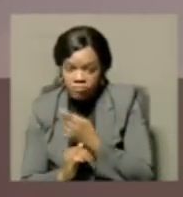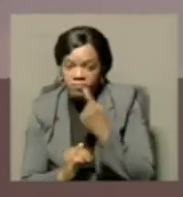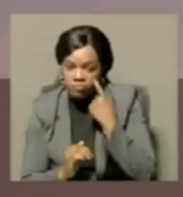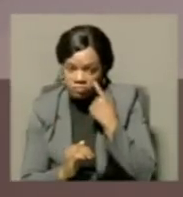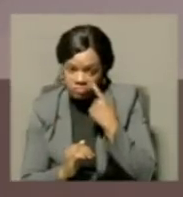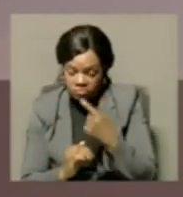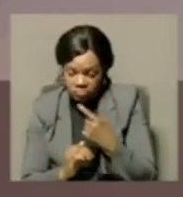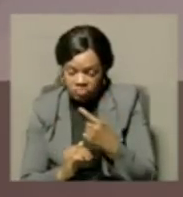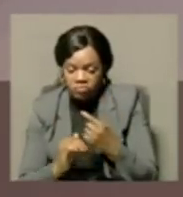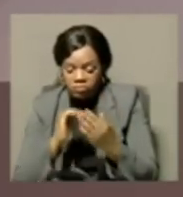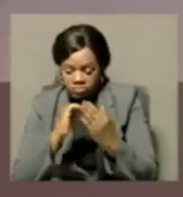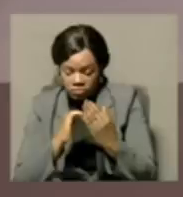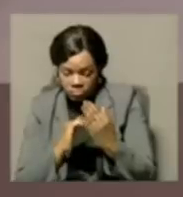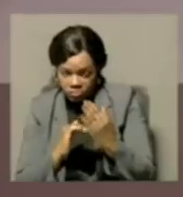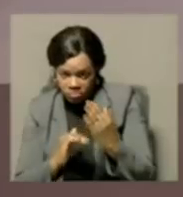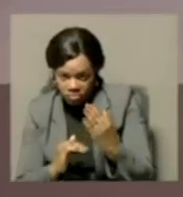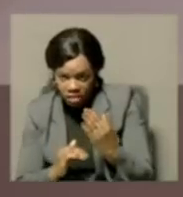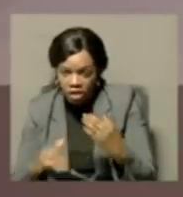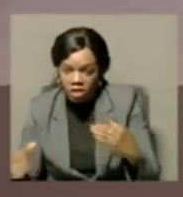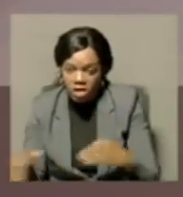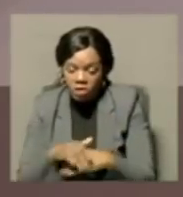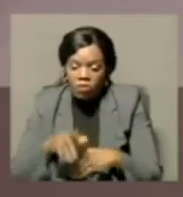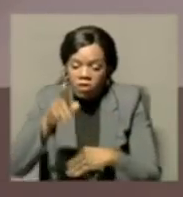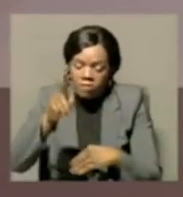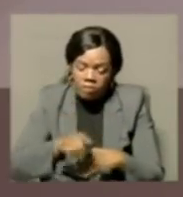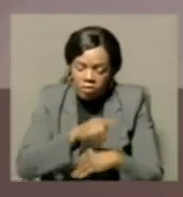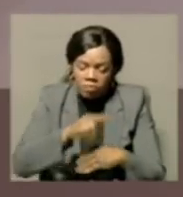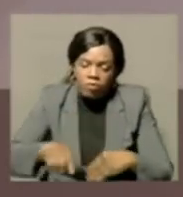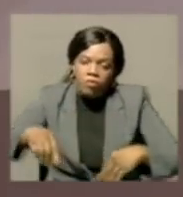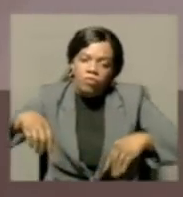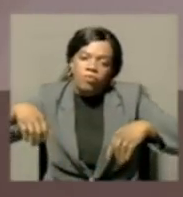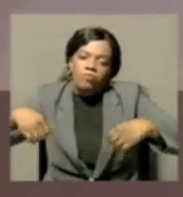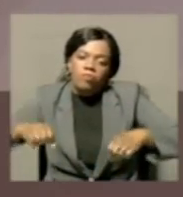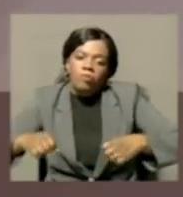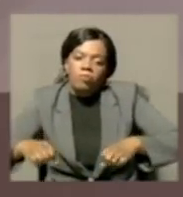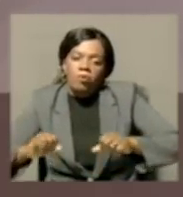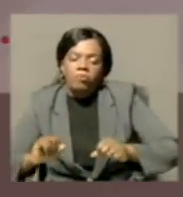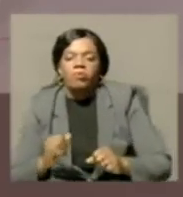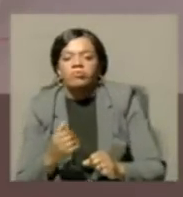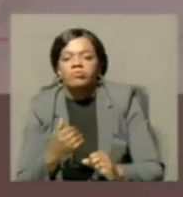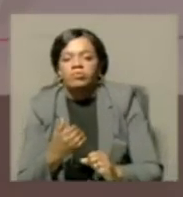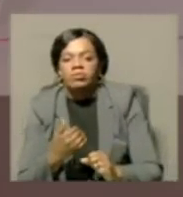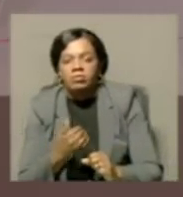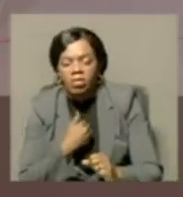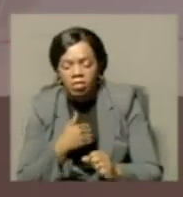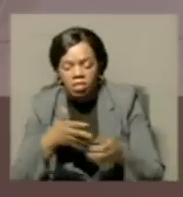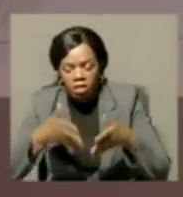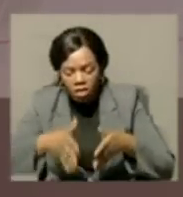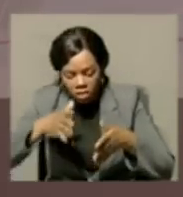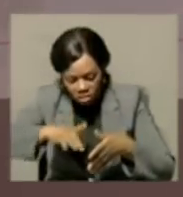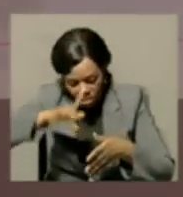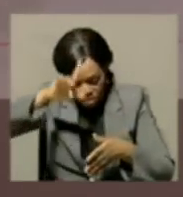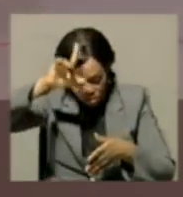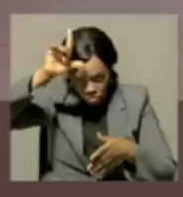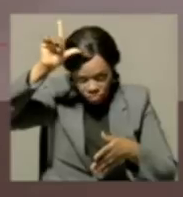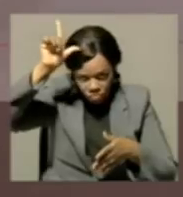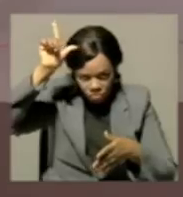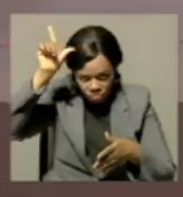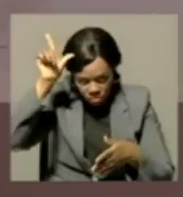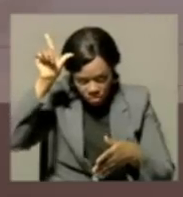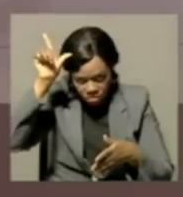Avenida Revolução de Outubro, Avenida de Olinda Rodrigues, Rua Sagrada Esperança, Avenida Hoje a Renda, Avenida